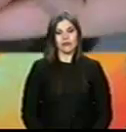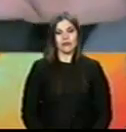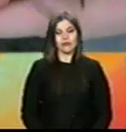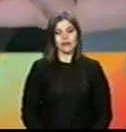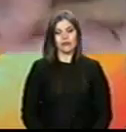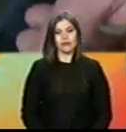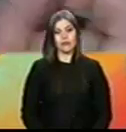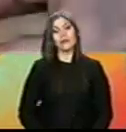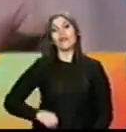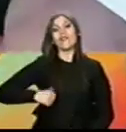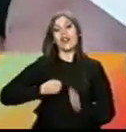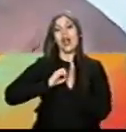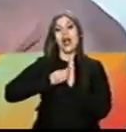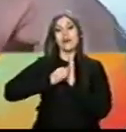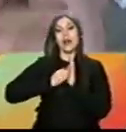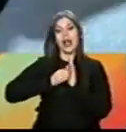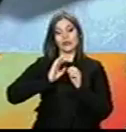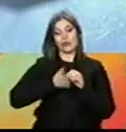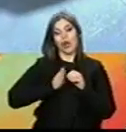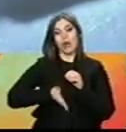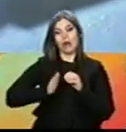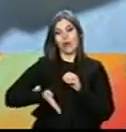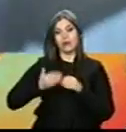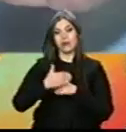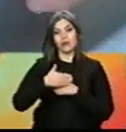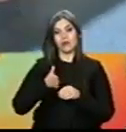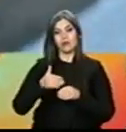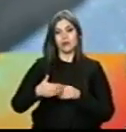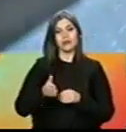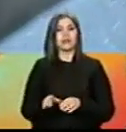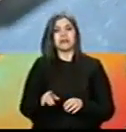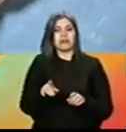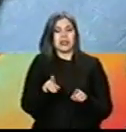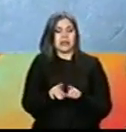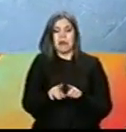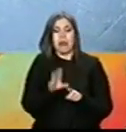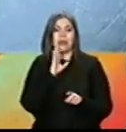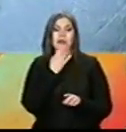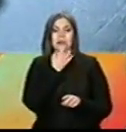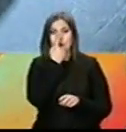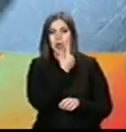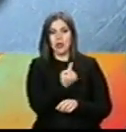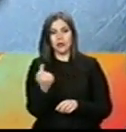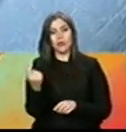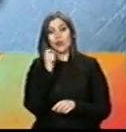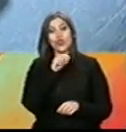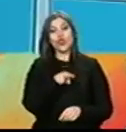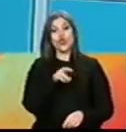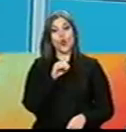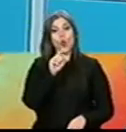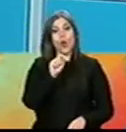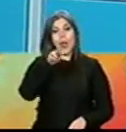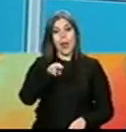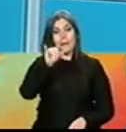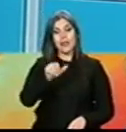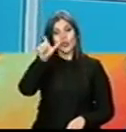Cortamos o abacate em pedacinhos, ok? Pode ser em cubos ou pode ser em lâminas, como está a fazer a Noemi muito bem. Noemi, tu já tinhas o hábito de